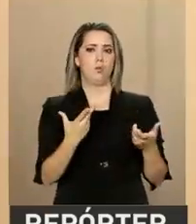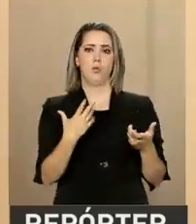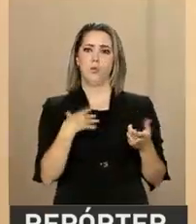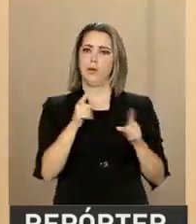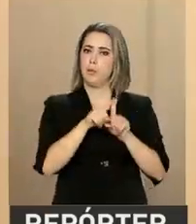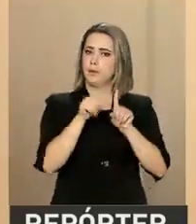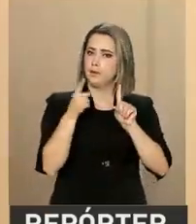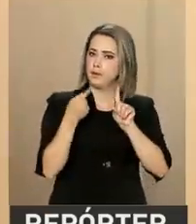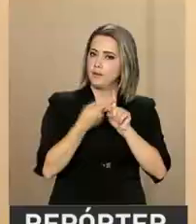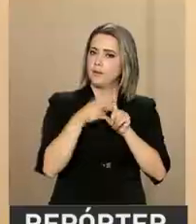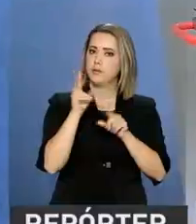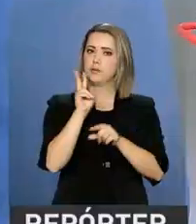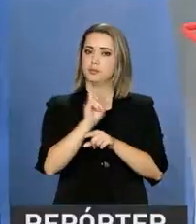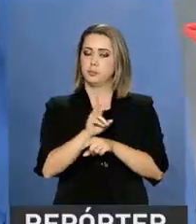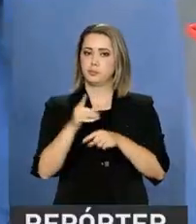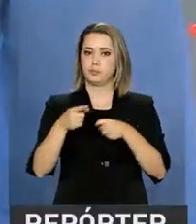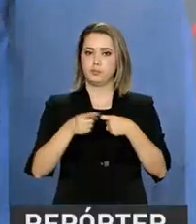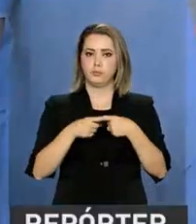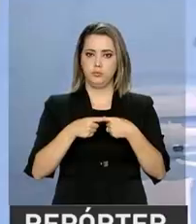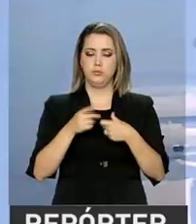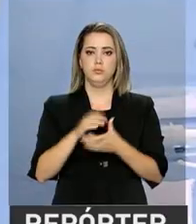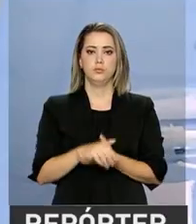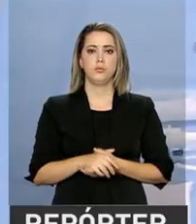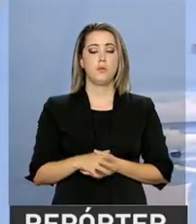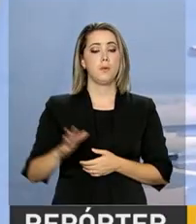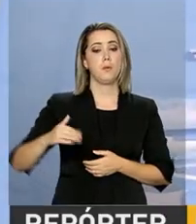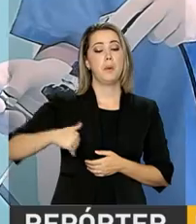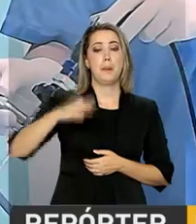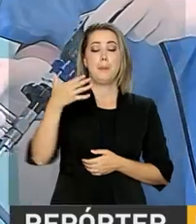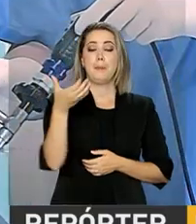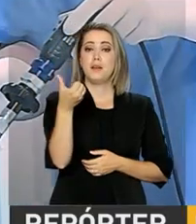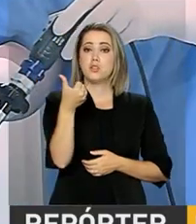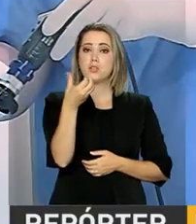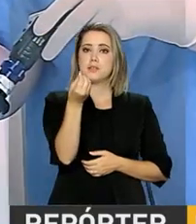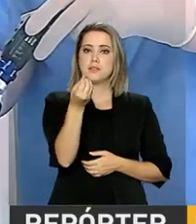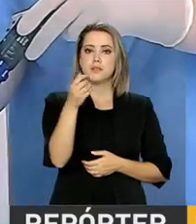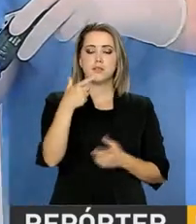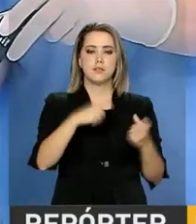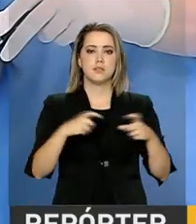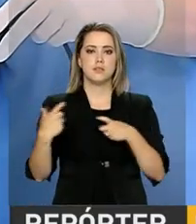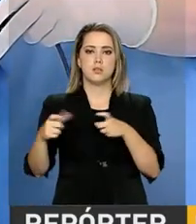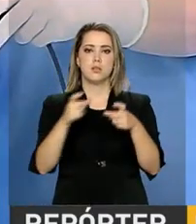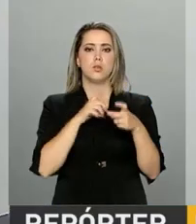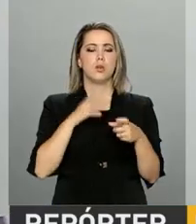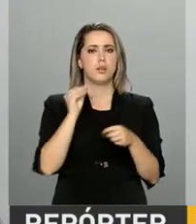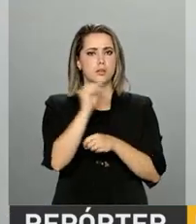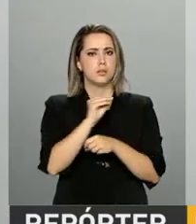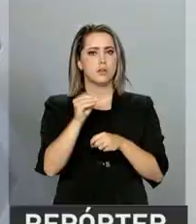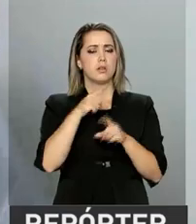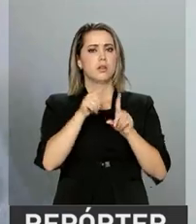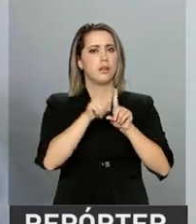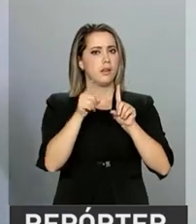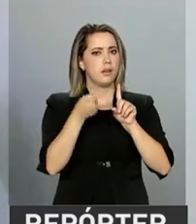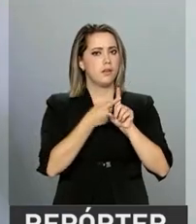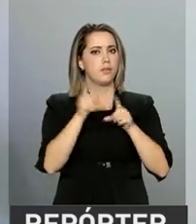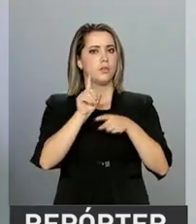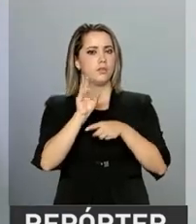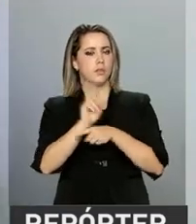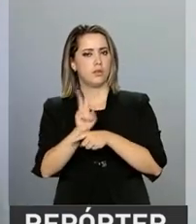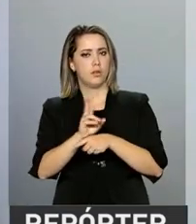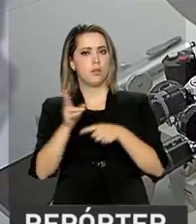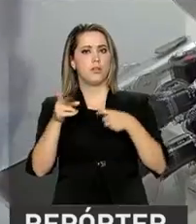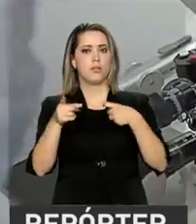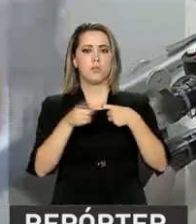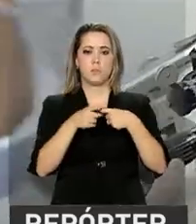fazer a fertilização no Brasil são 160 clínicas que fazem reprodução assistida na hora de escolher onde